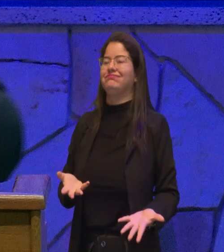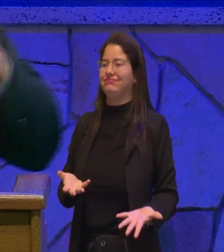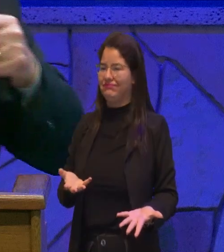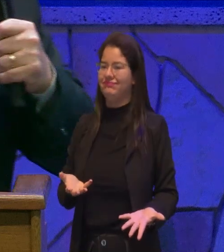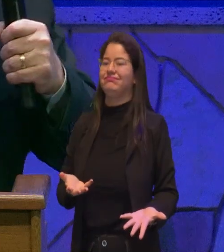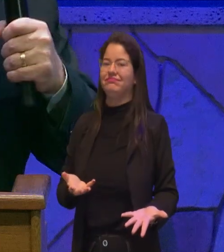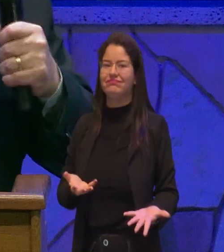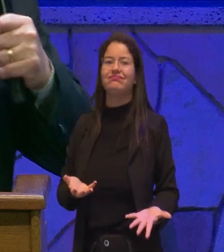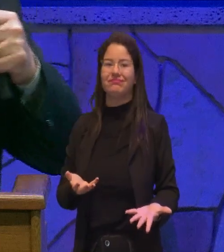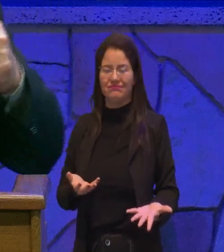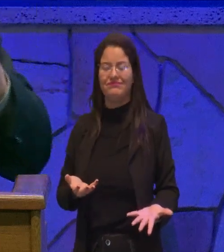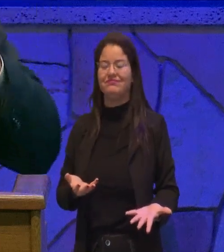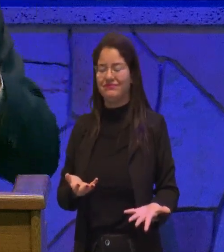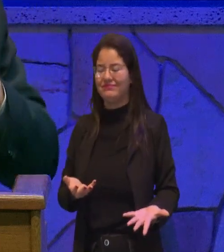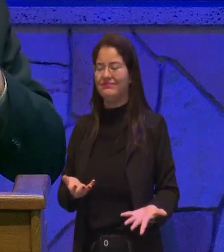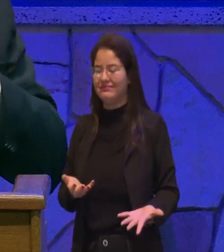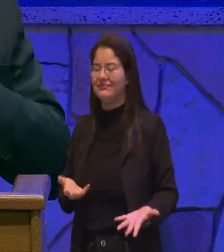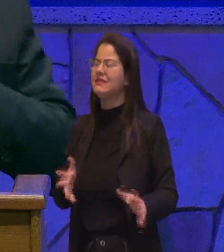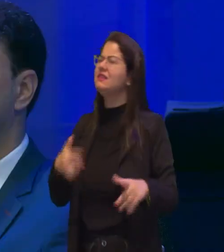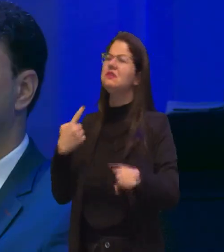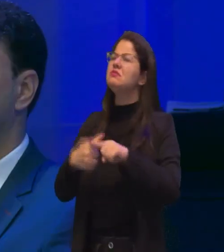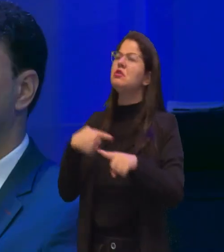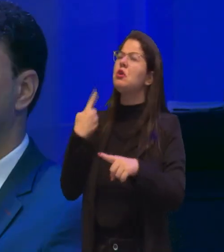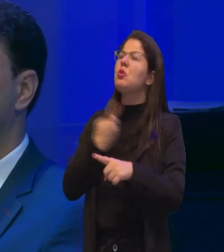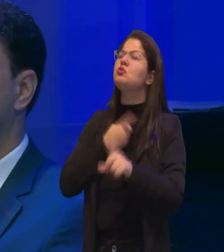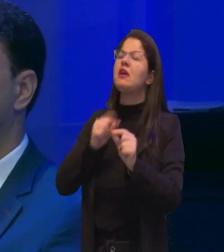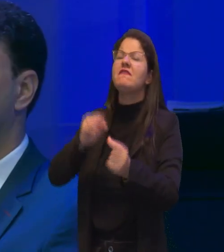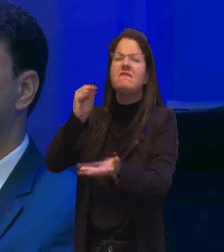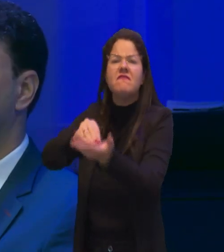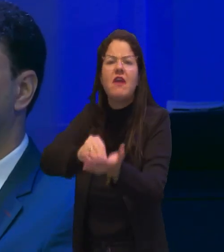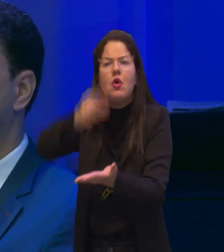somos tão incrédulos,